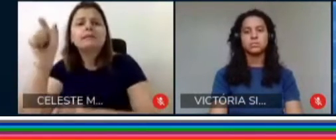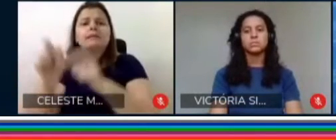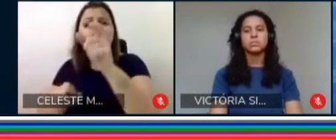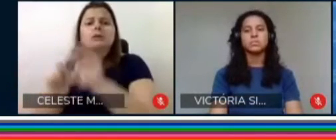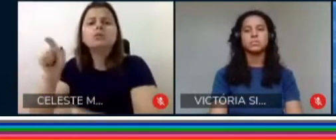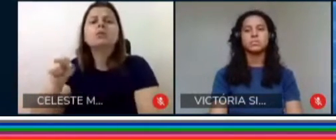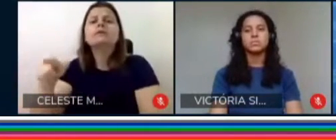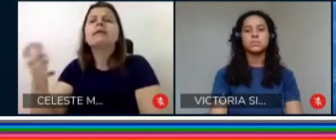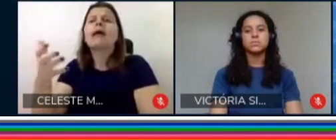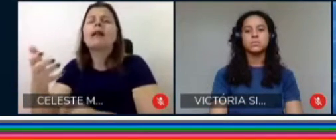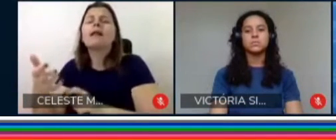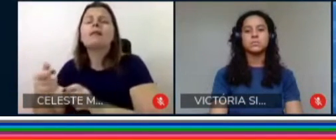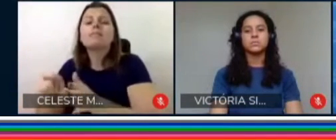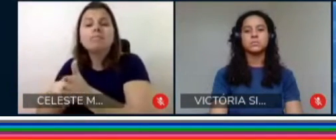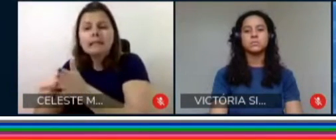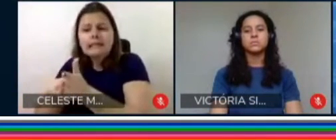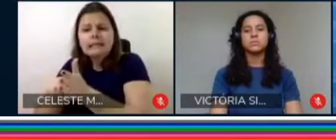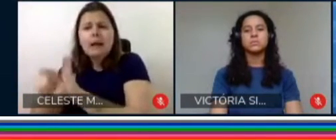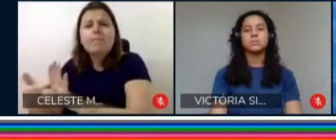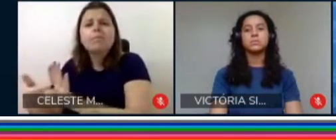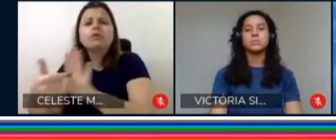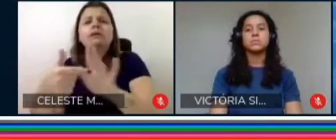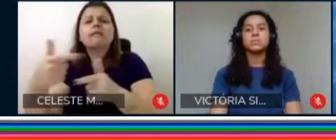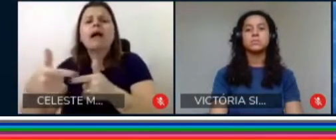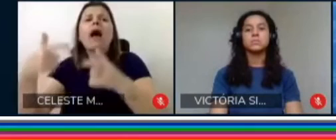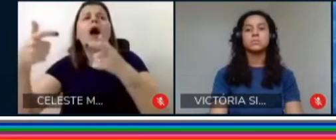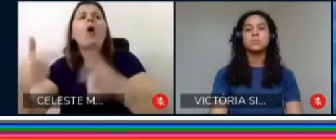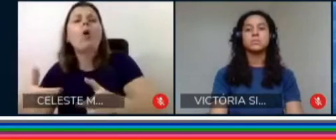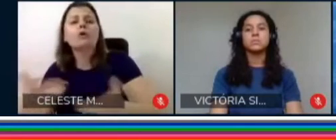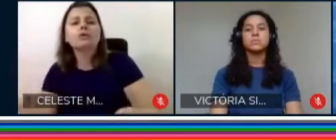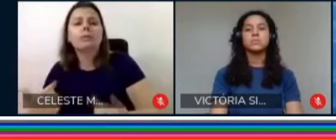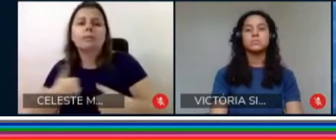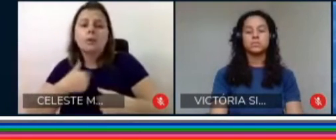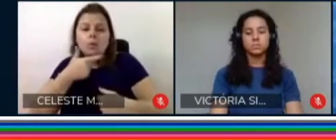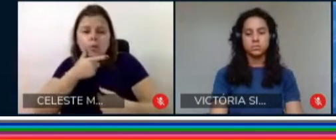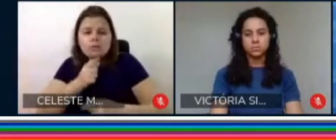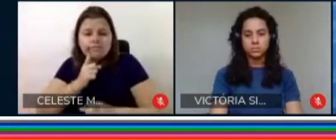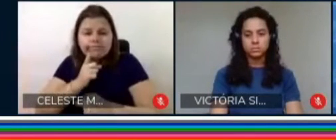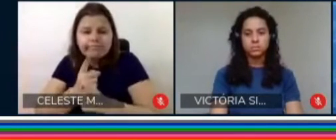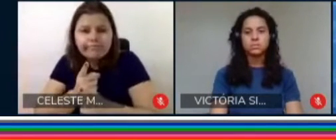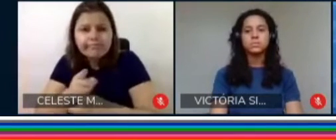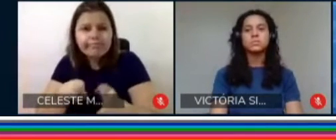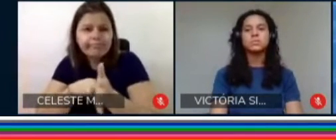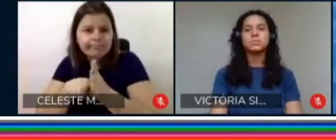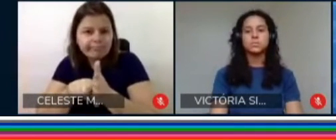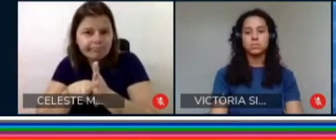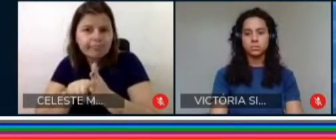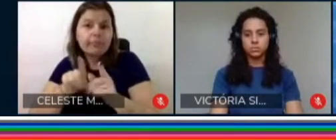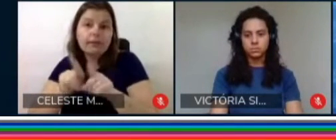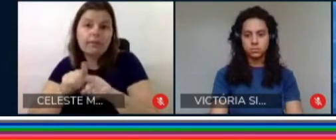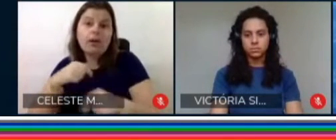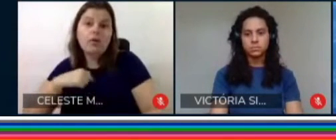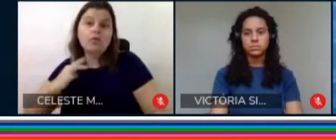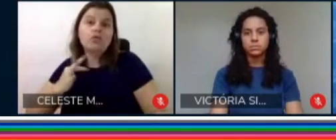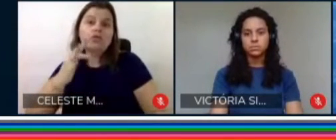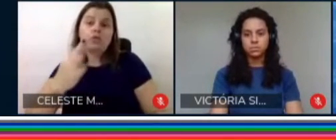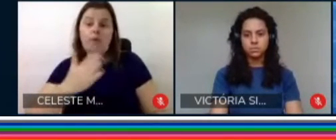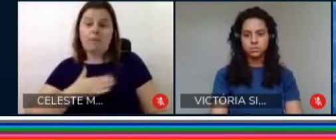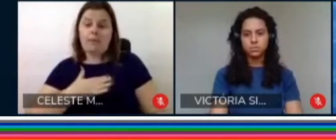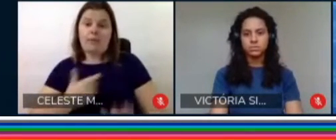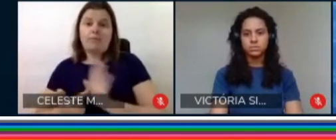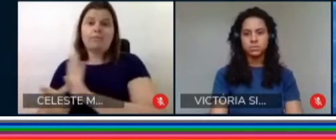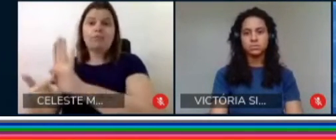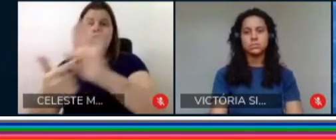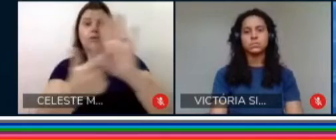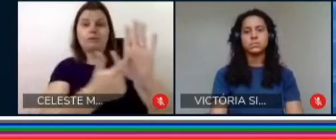os seus trabalhos, né, assim, tanto para eu pesquisar, quanto para eu comunicar o meu depois também, e conhecer as fontes de